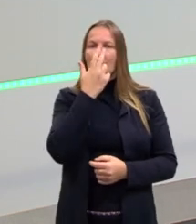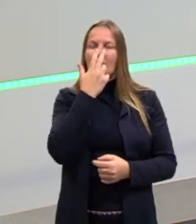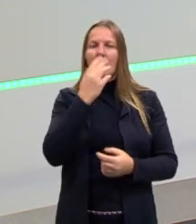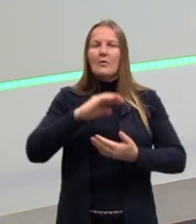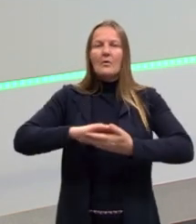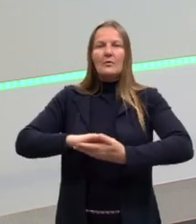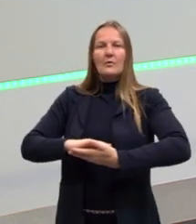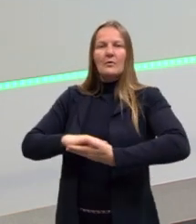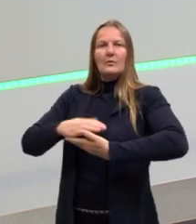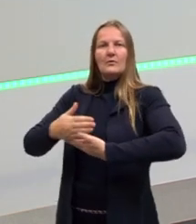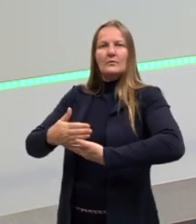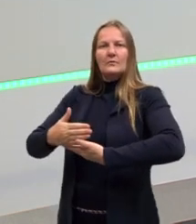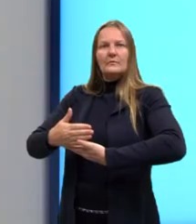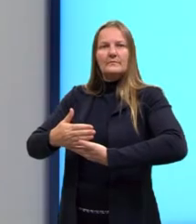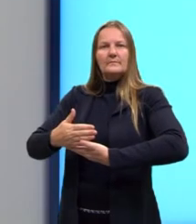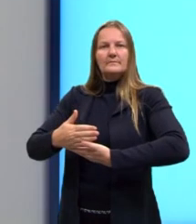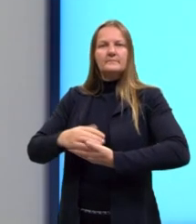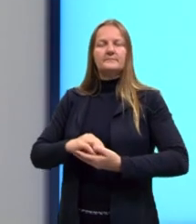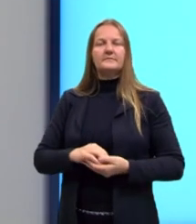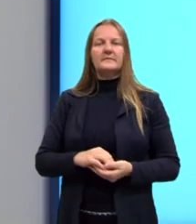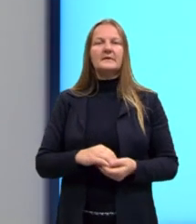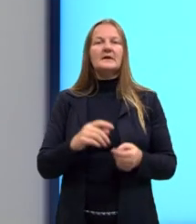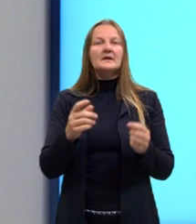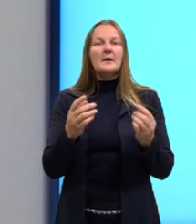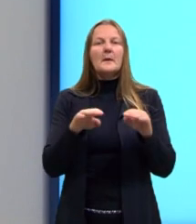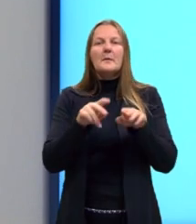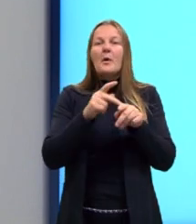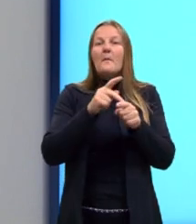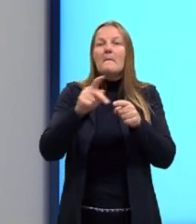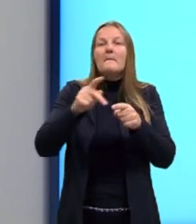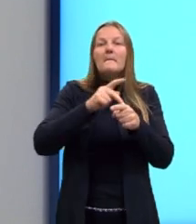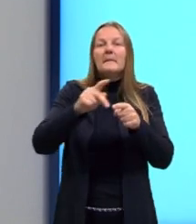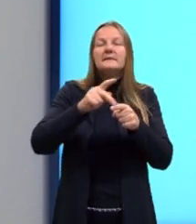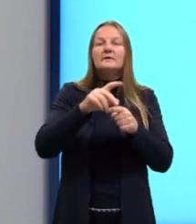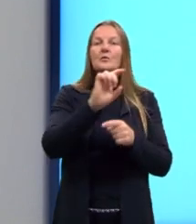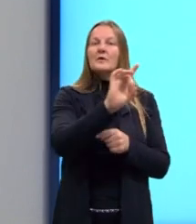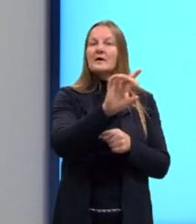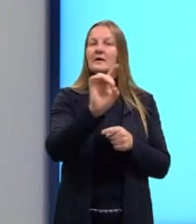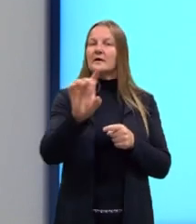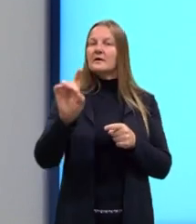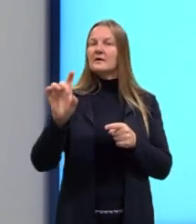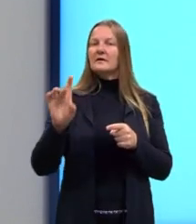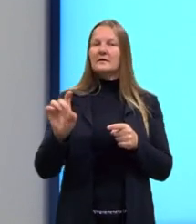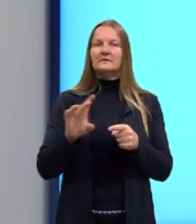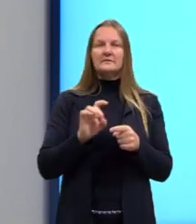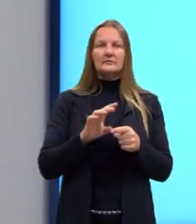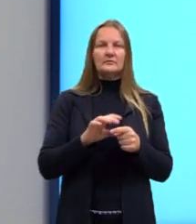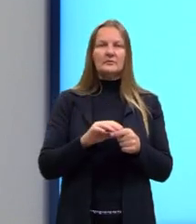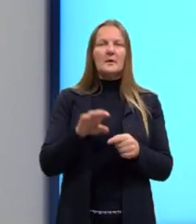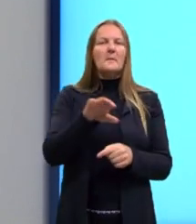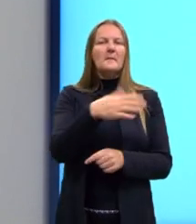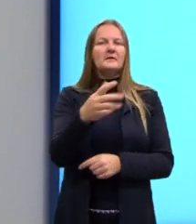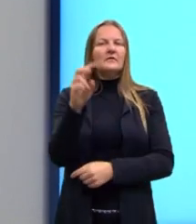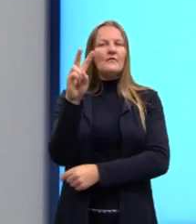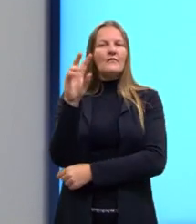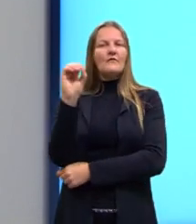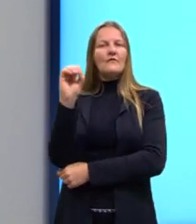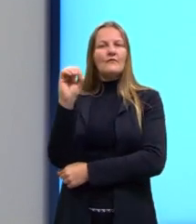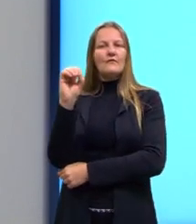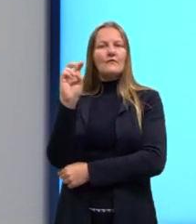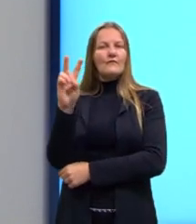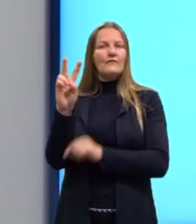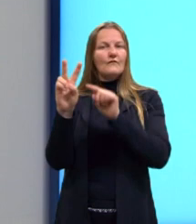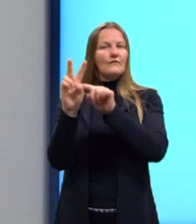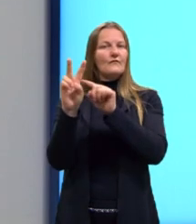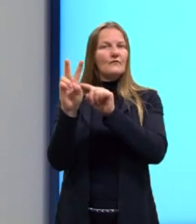isso seria o potencial-padrão na de cada pilha tá ele é medida em volts quero ver